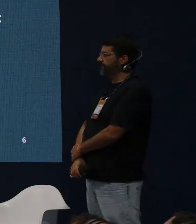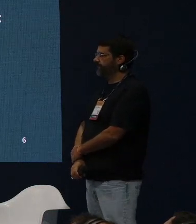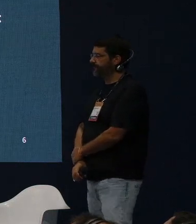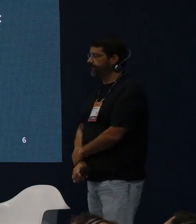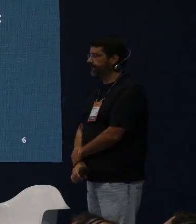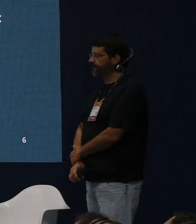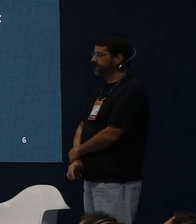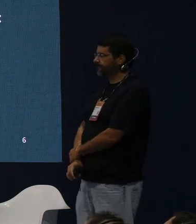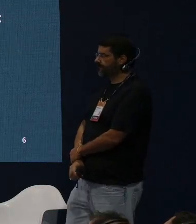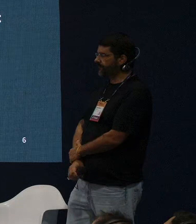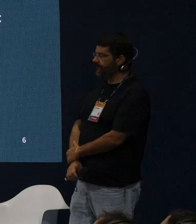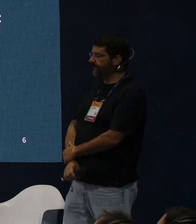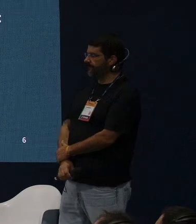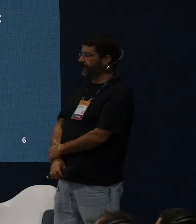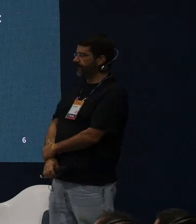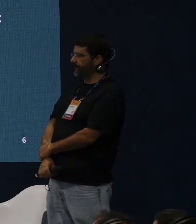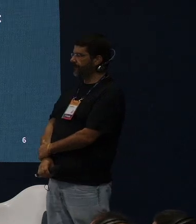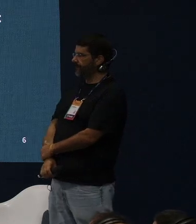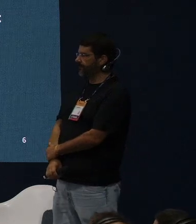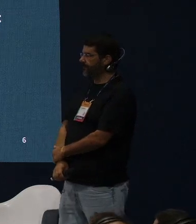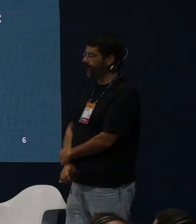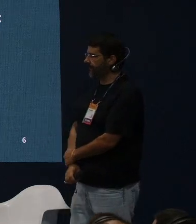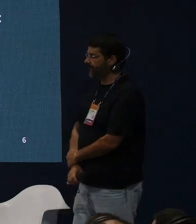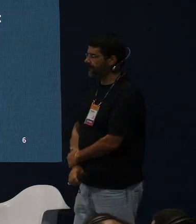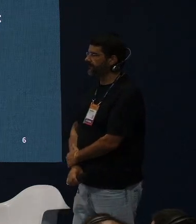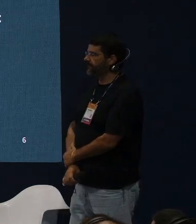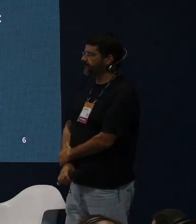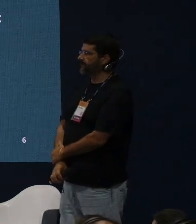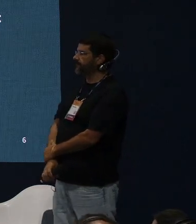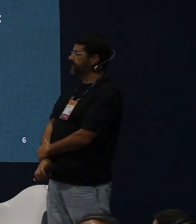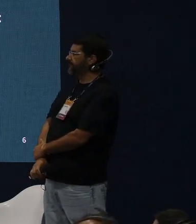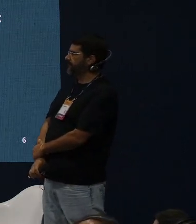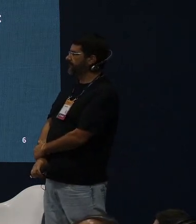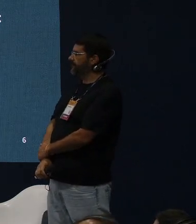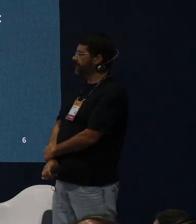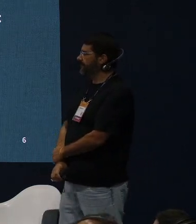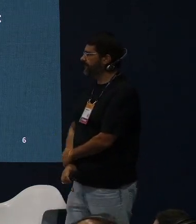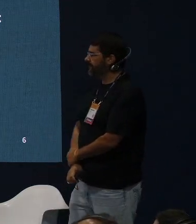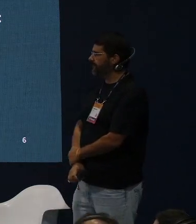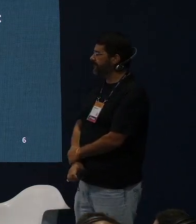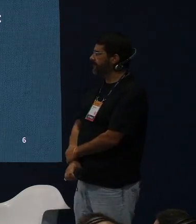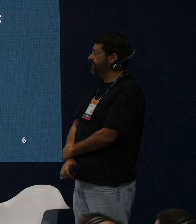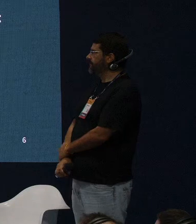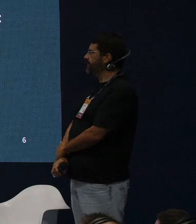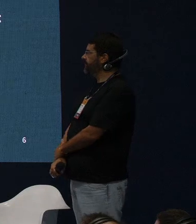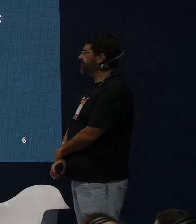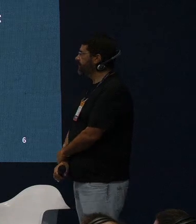uso da água. Usar a água de forma que ela tenha o melhor custo. Então, assim, a gente